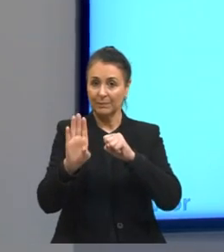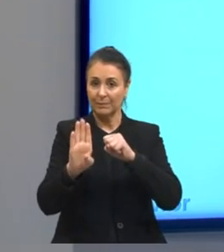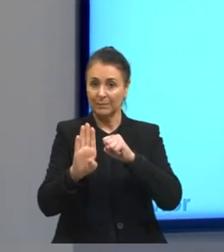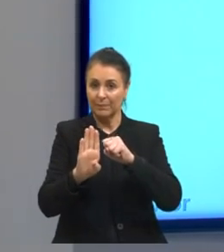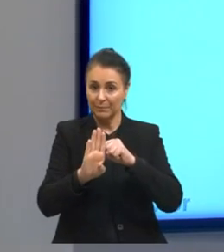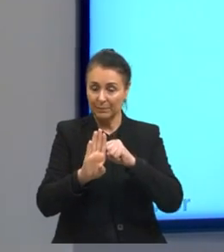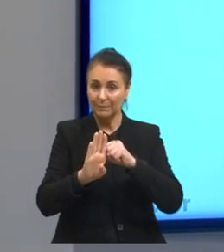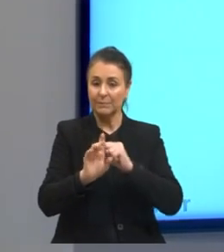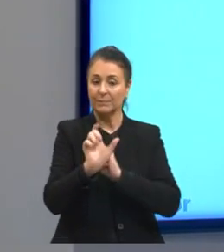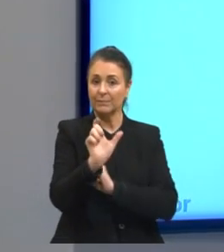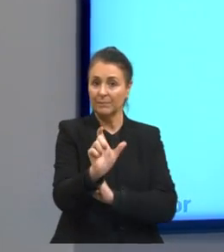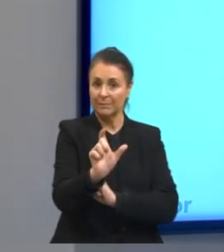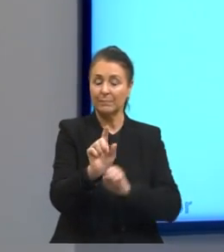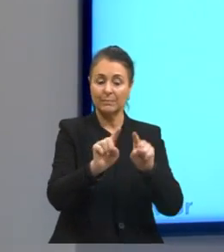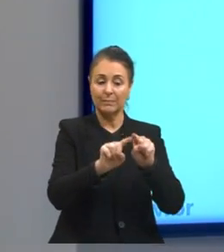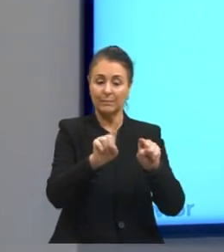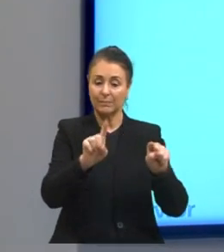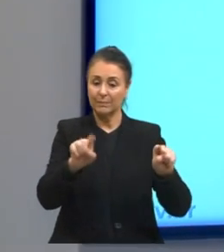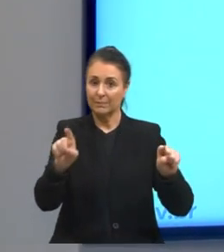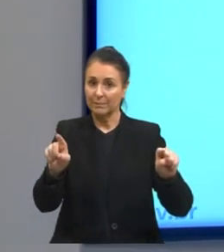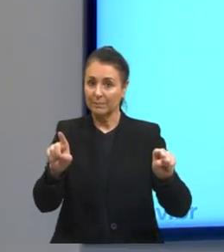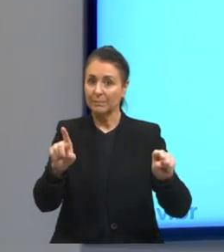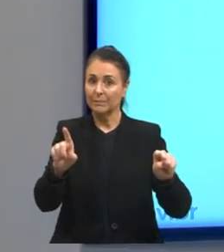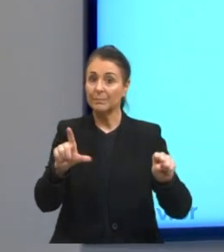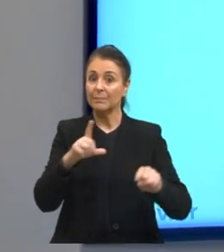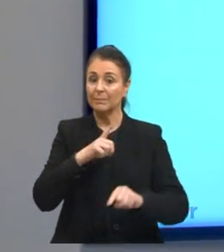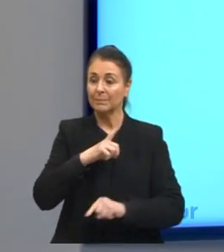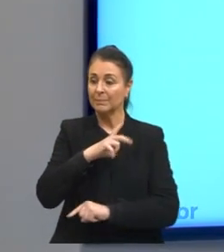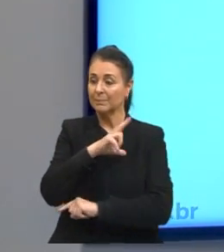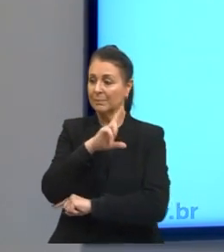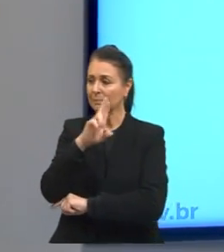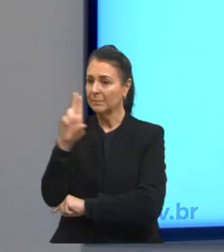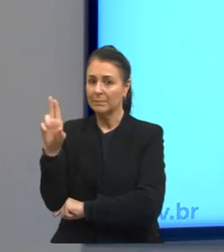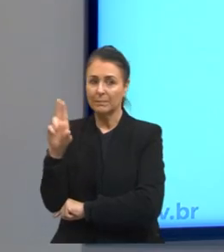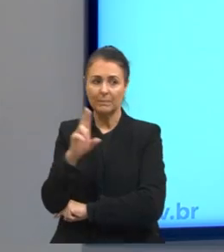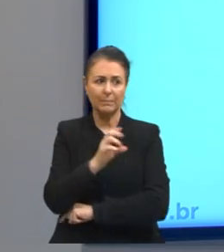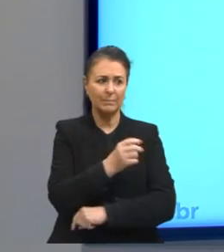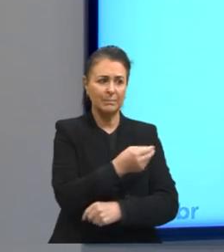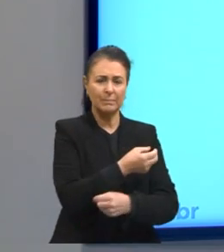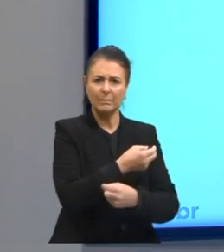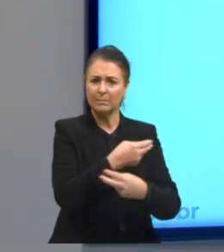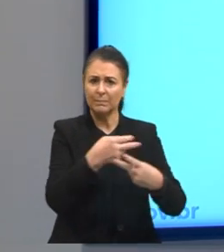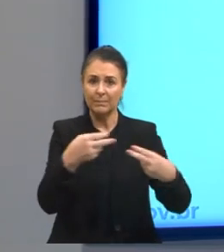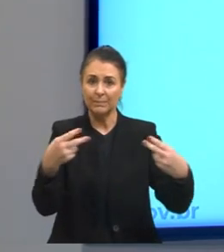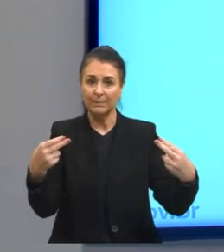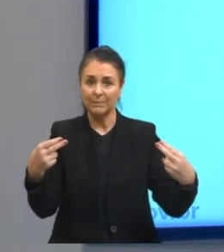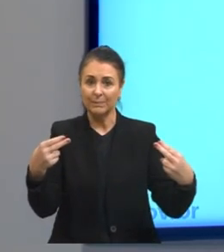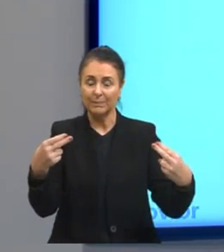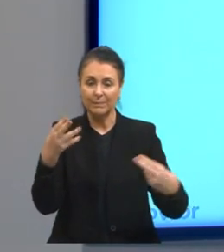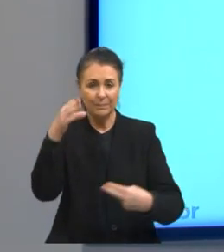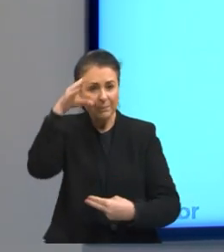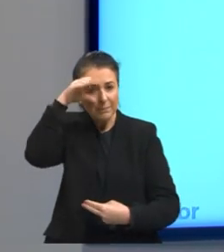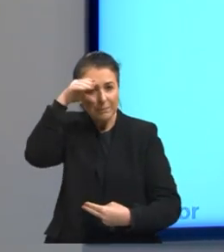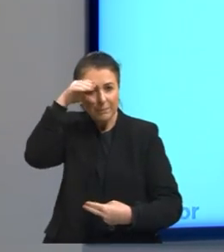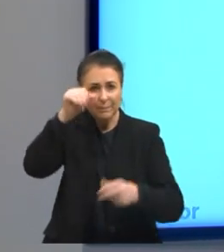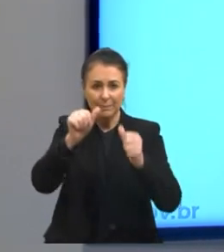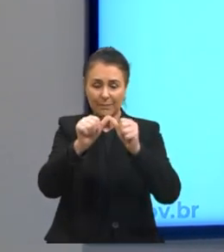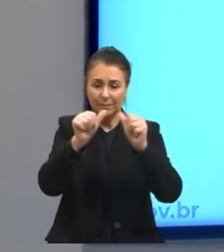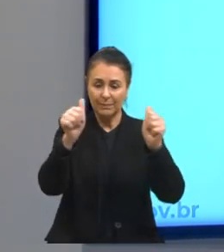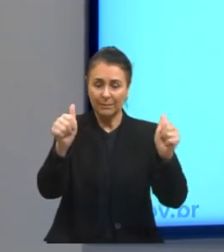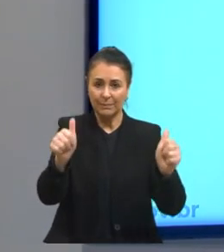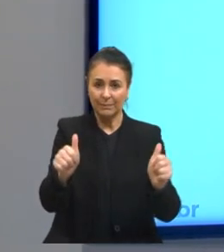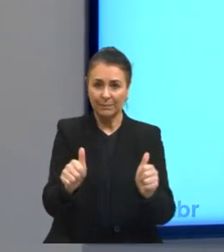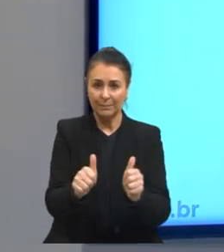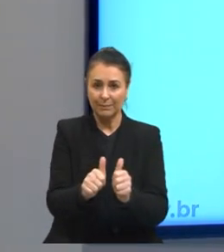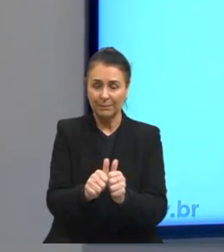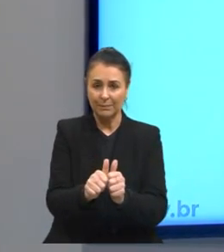palavras variáveis que vão dar nome aos seres. observando essa imagem aqui, eu poderia dizer que eu tenho